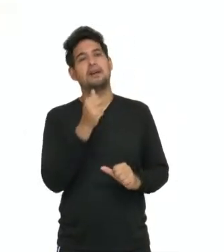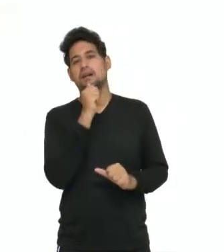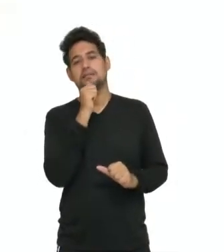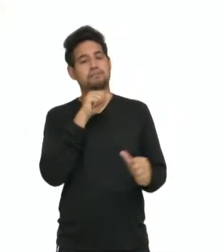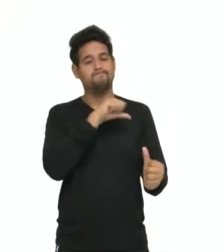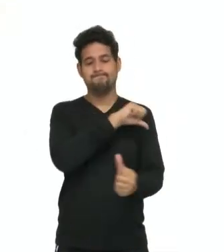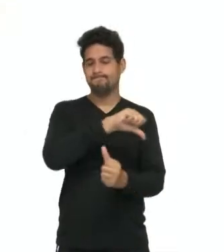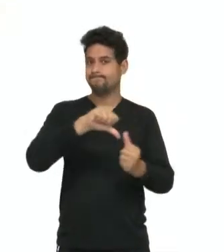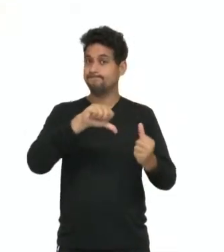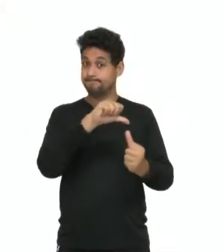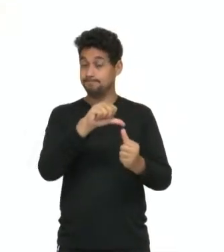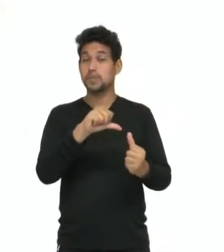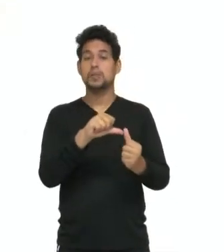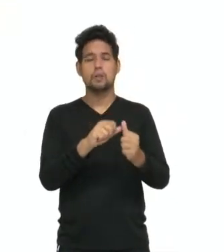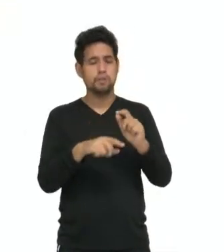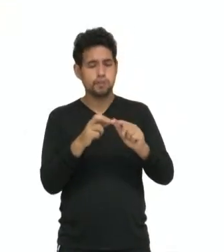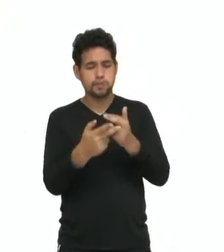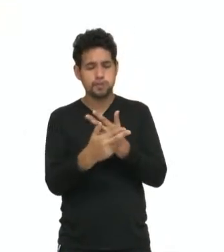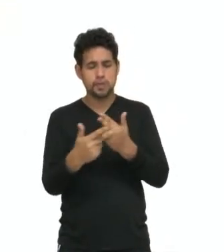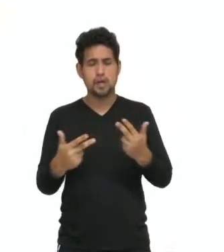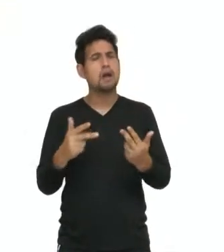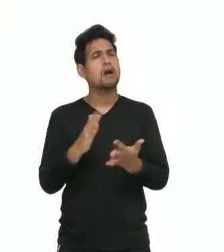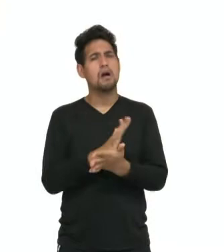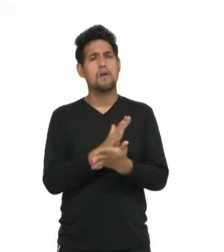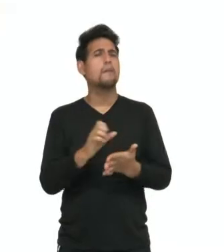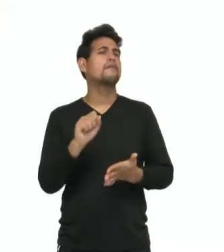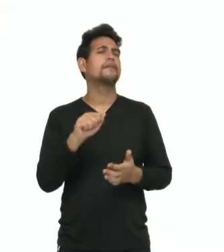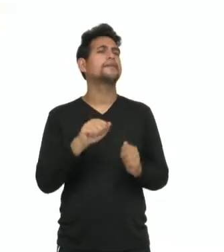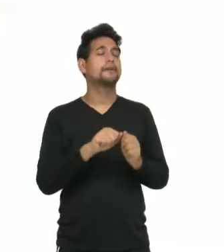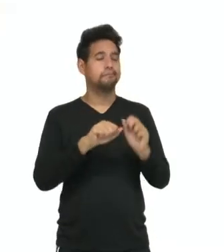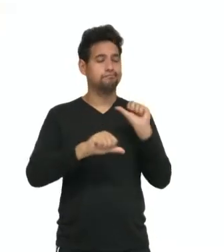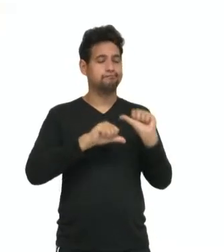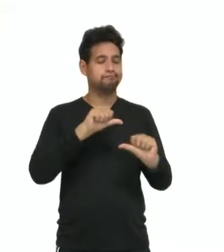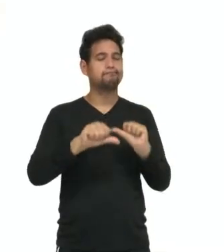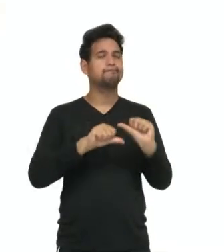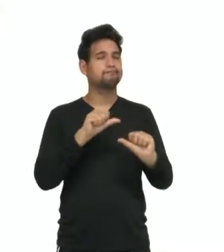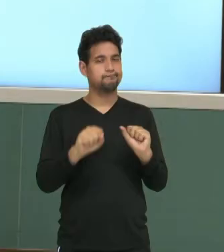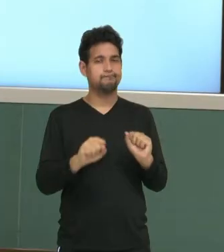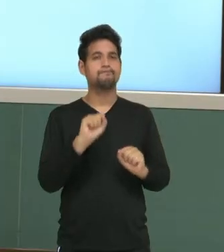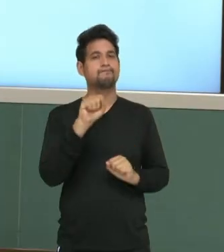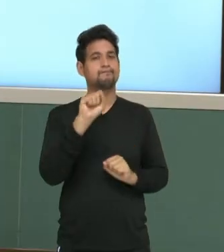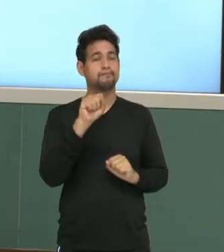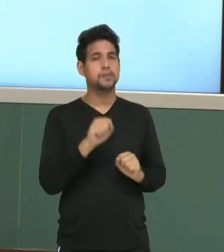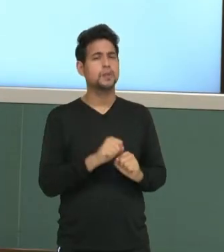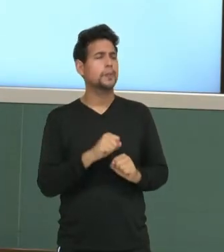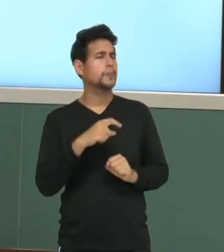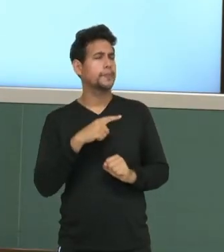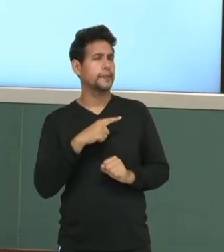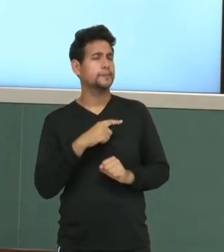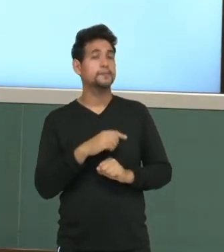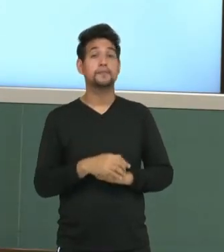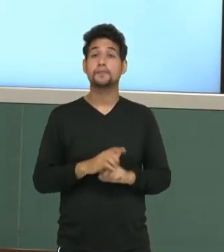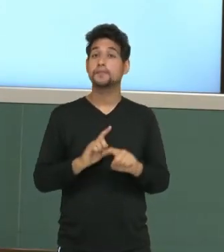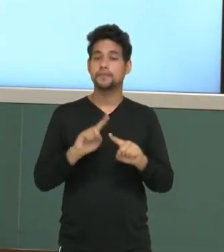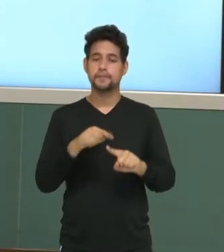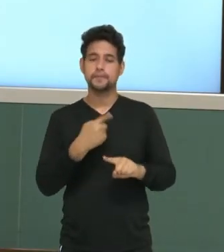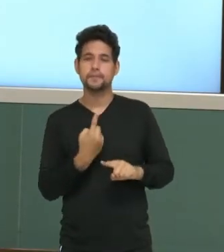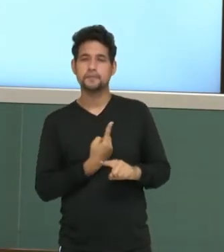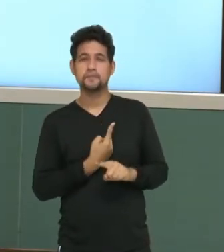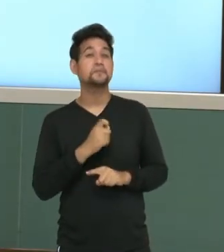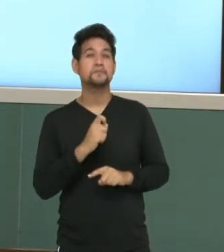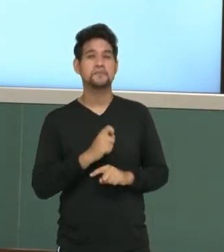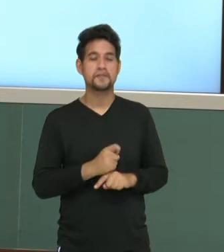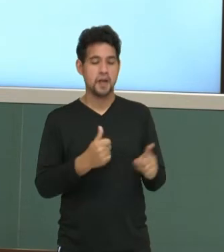alteram a composição de um material, outras levam à modificação da sua composição. Então, nós vamos para a